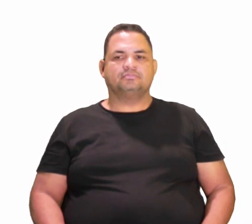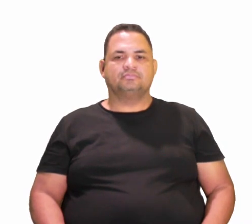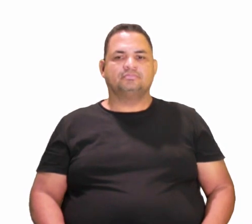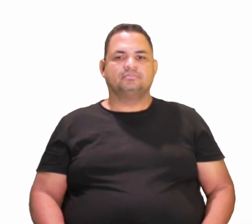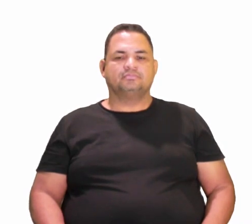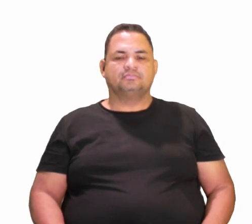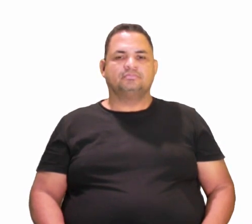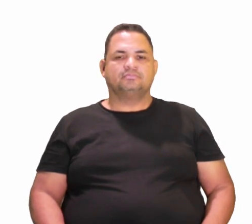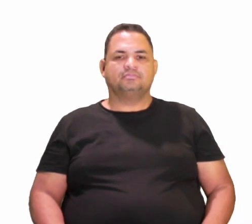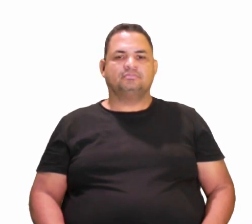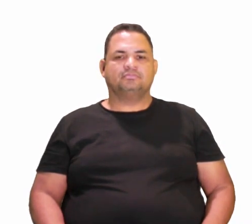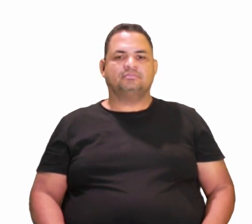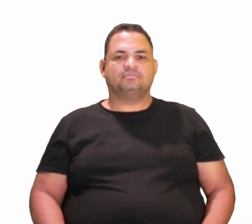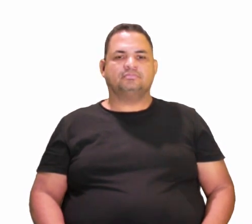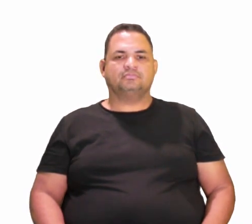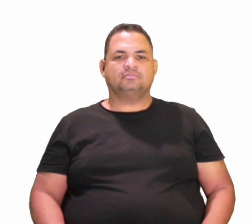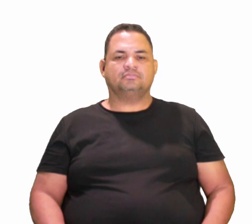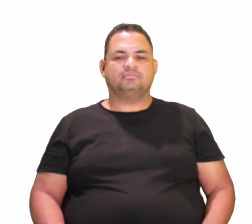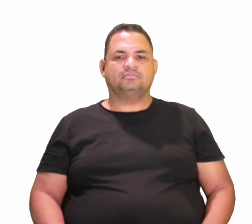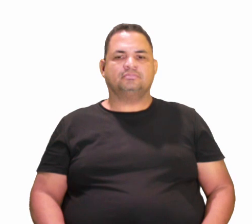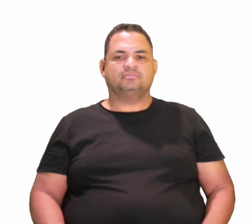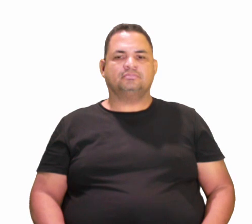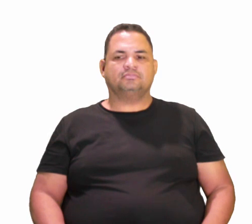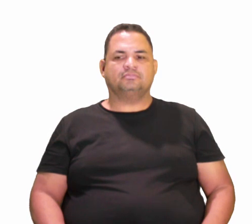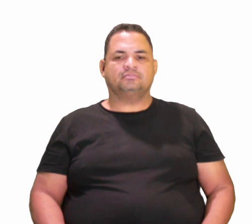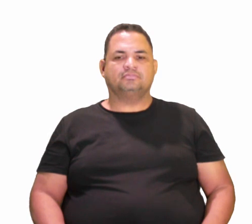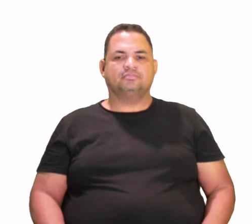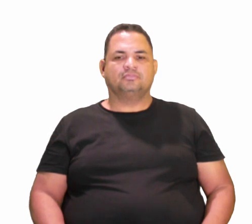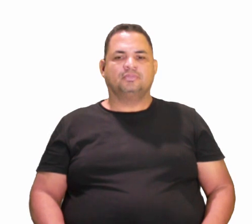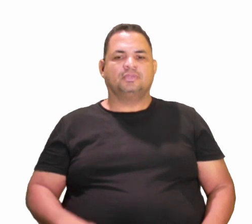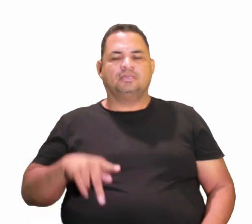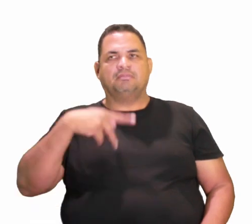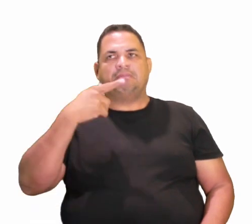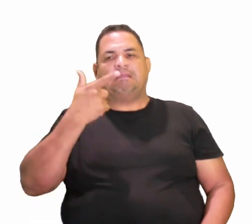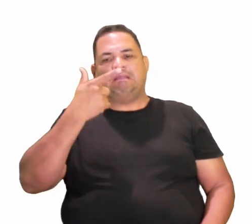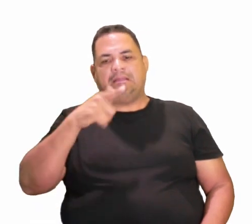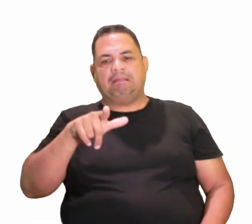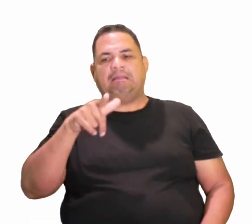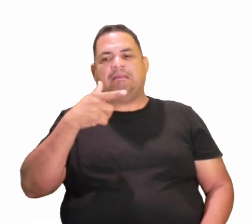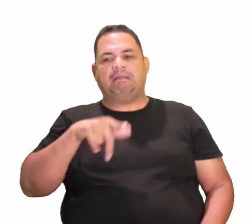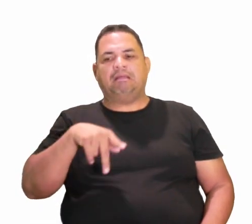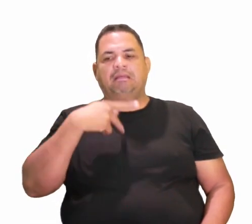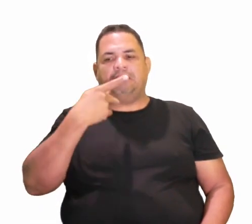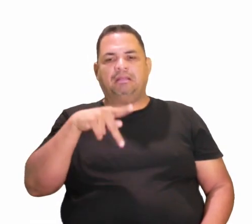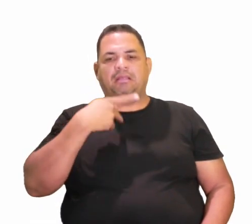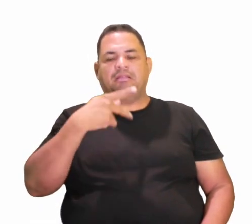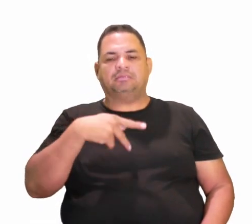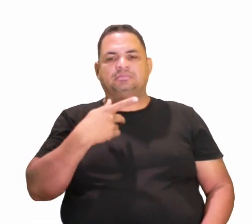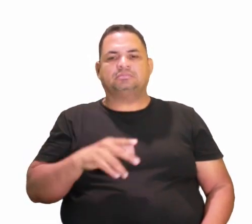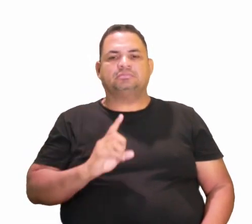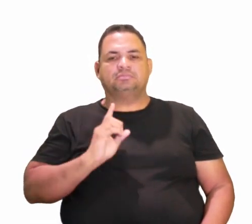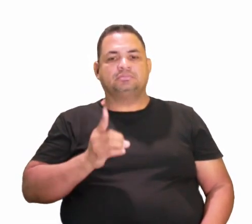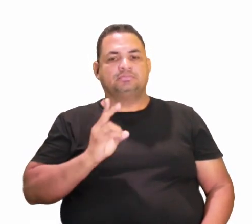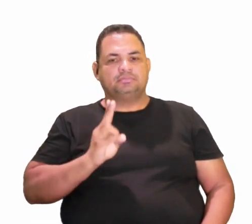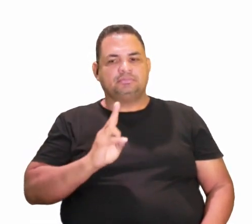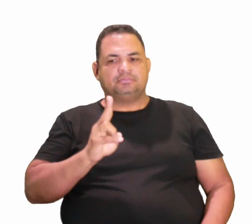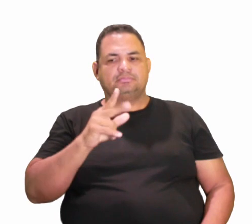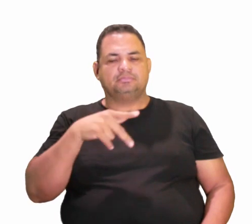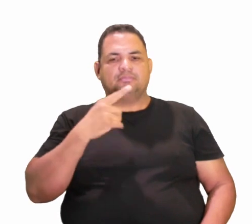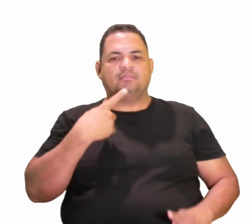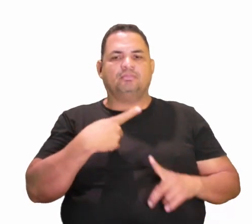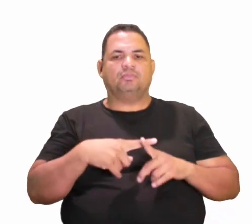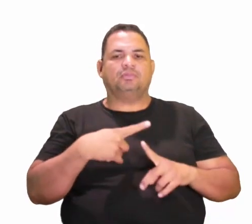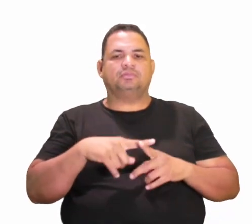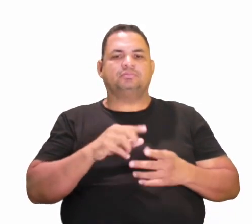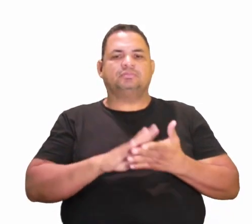De novo, what's your favorite celebration? Eu não vou ficar repetindo essas palavras o tempo inteiro não, tá, gente? Porque nós